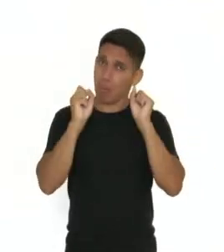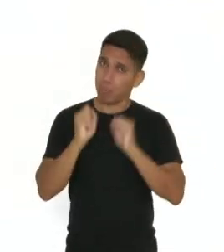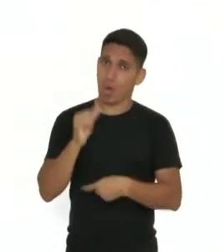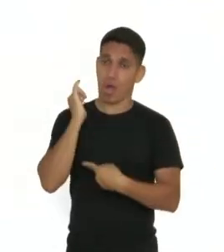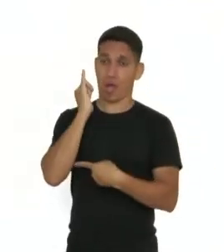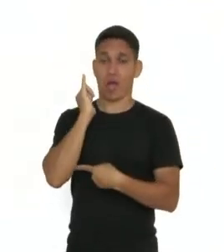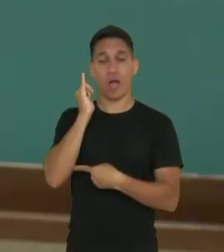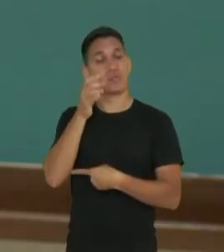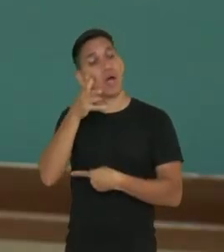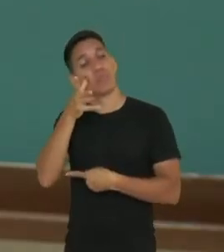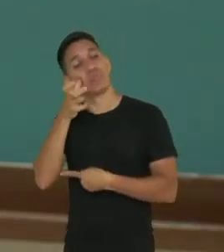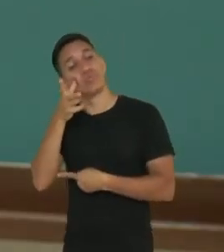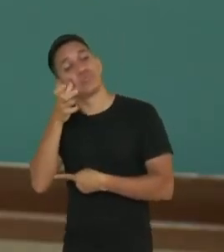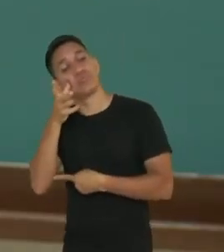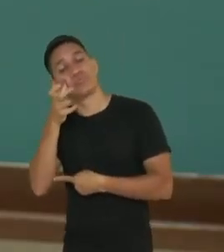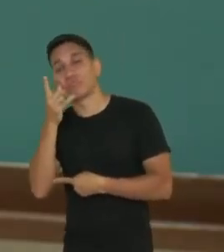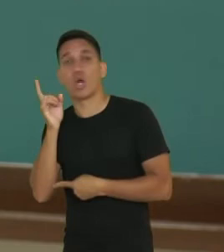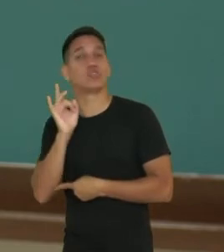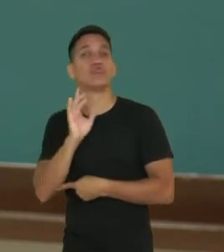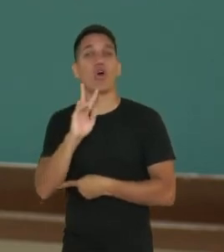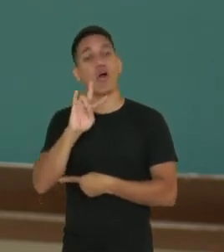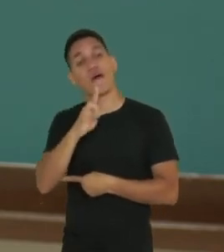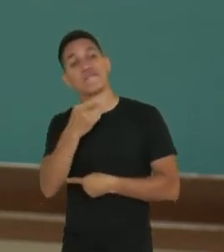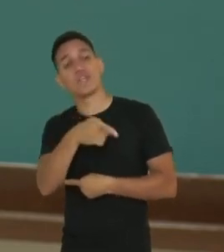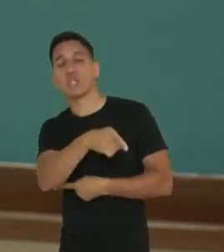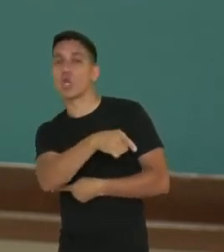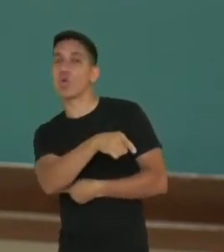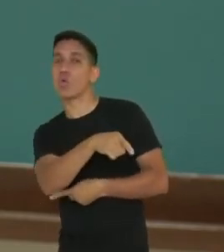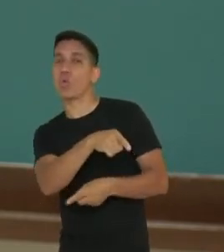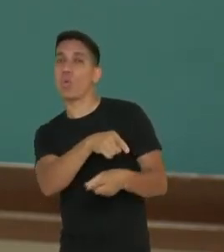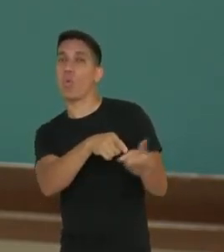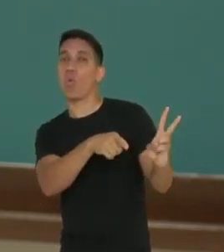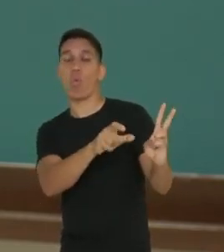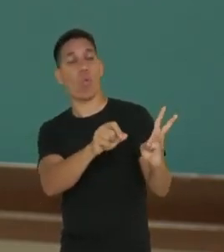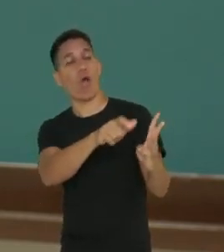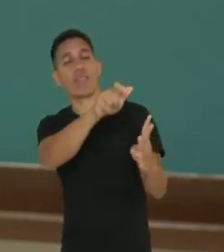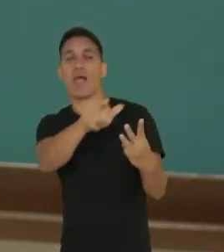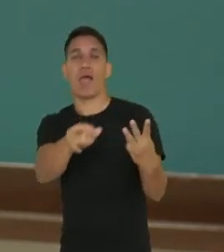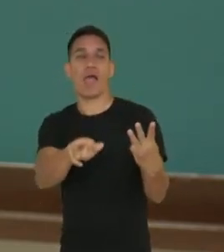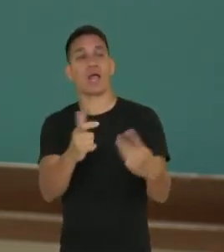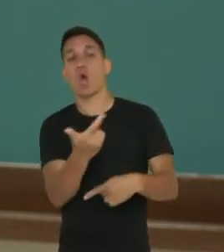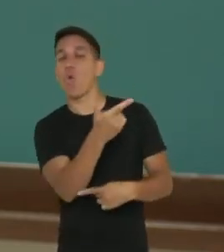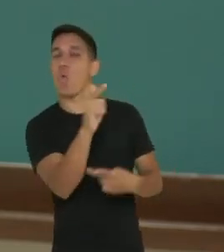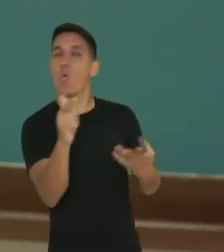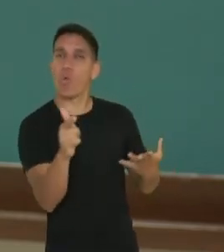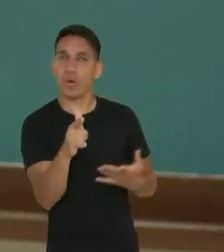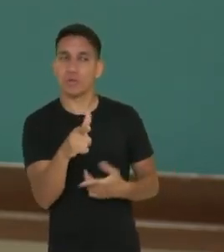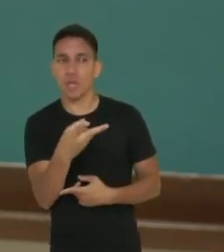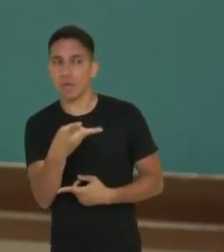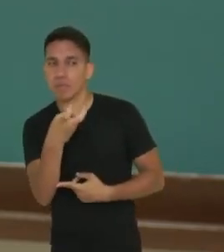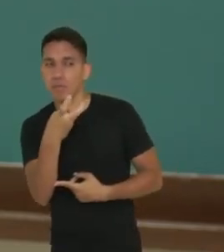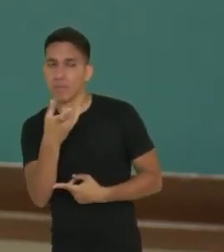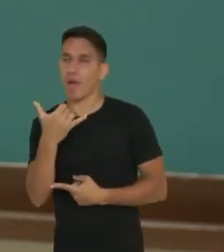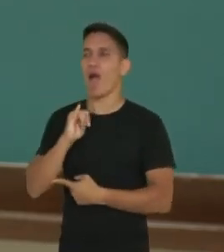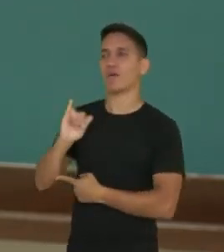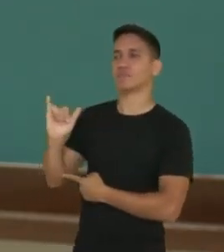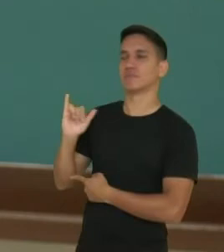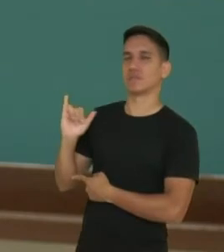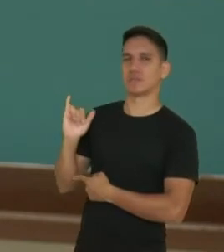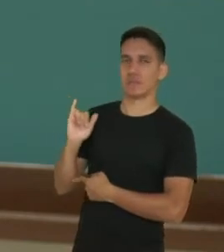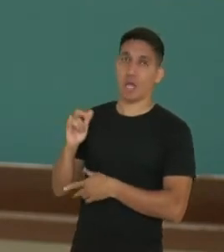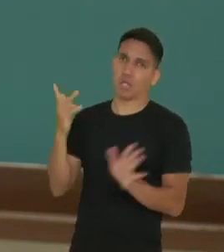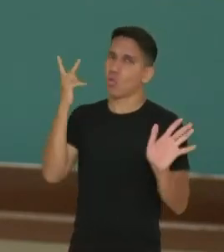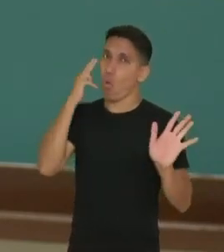ou observador, que ele apenas relata algo que aconteceu com outros, né? Então, geralmente, ele é